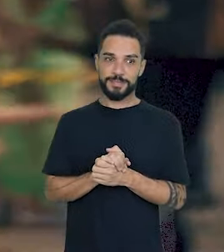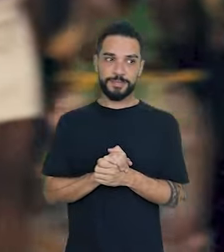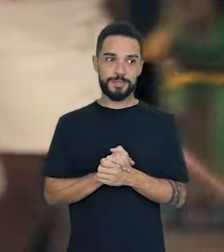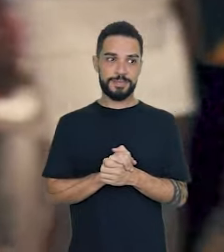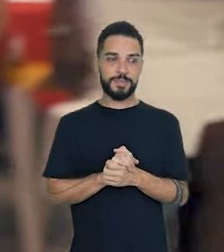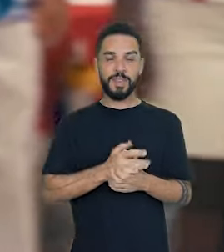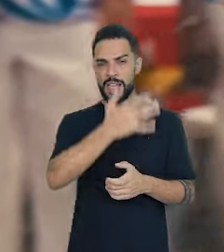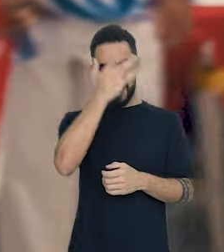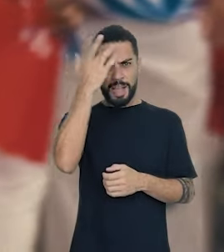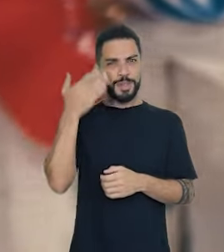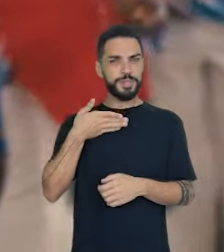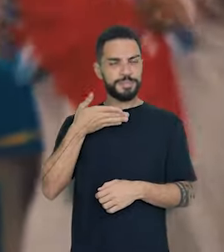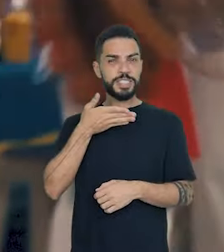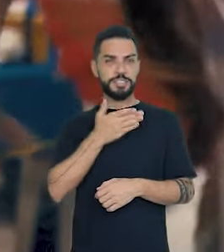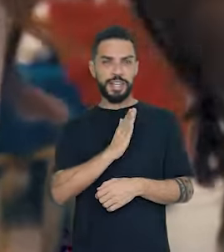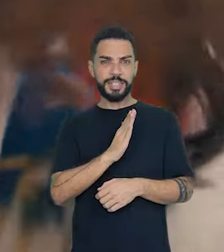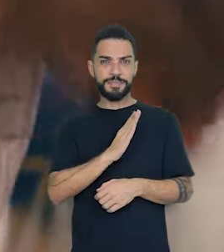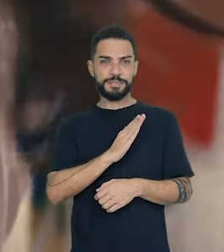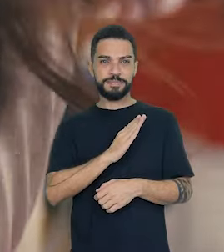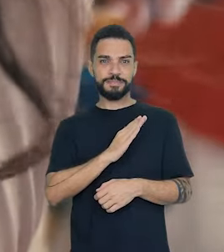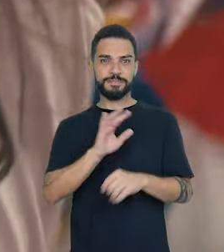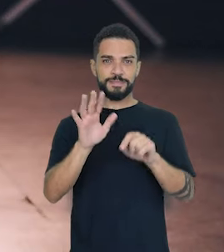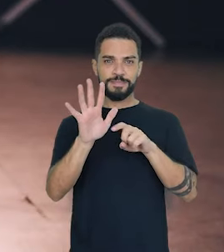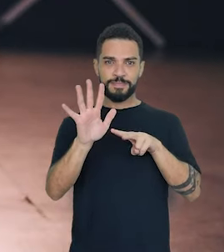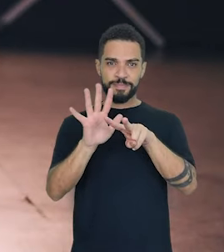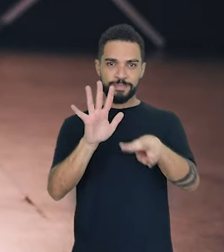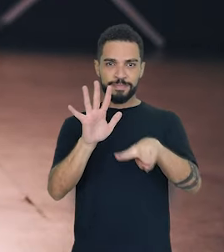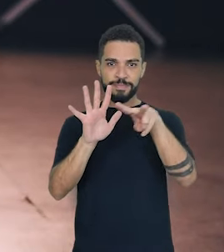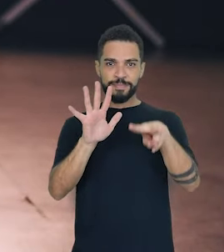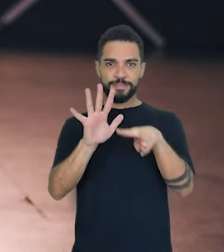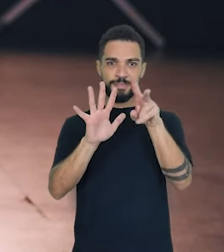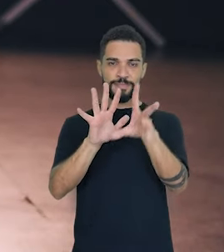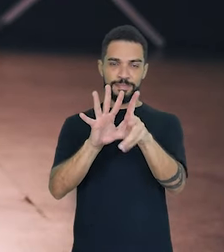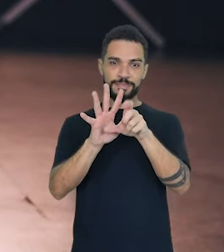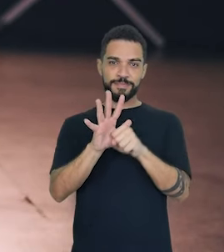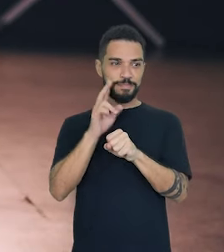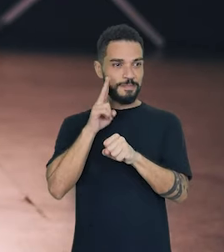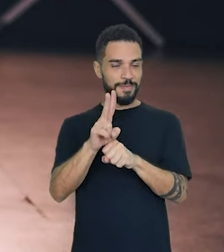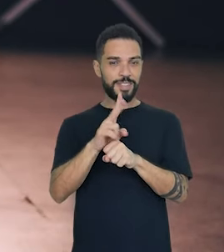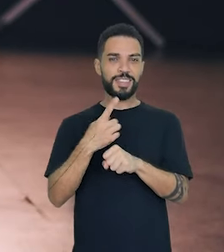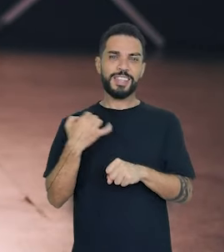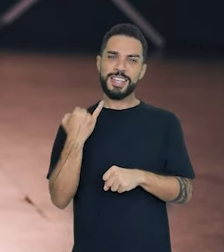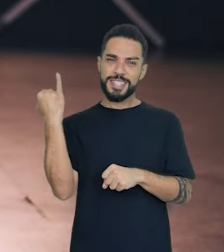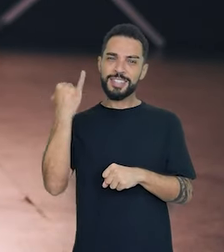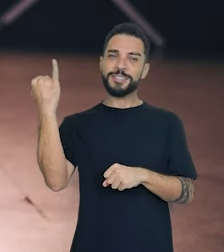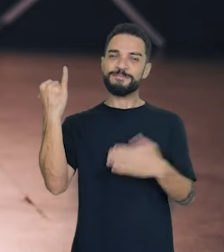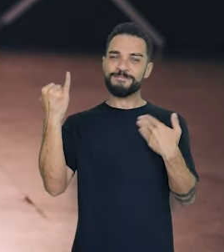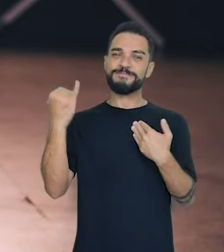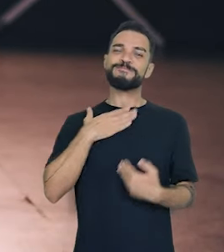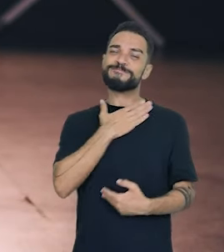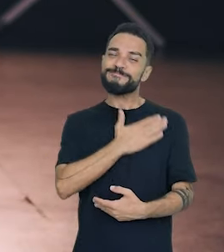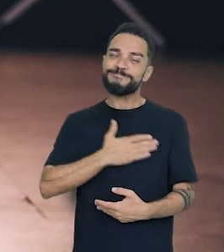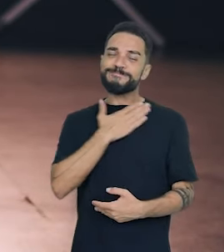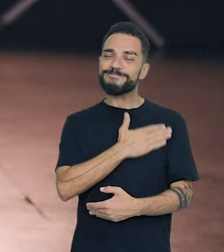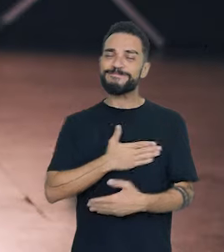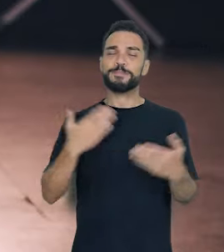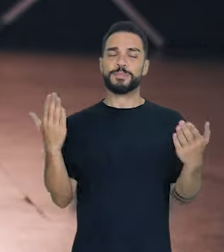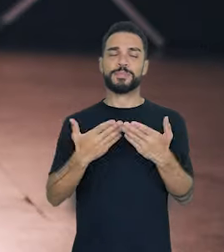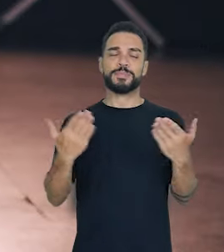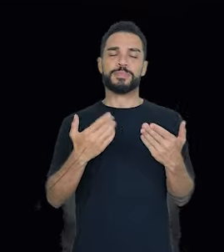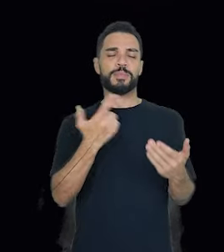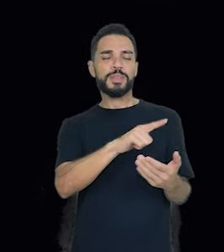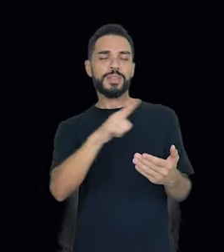Vai assistir esse documentário e se sinta tão importante como eu estou sentindo agora. Porque